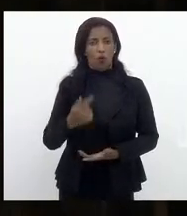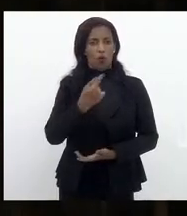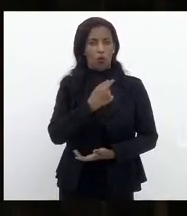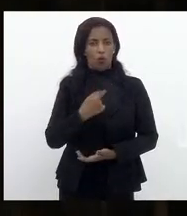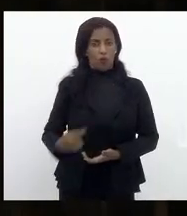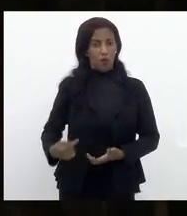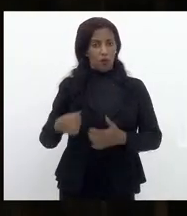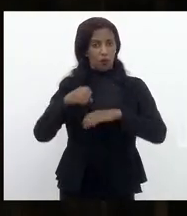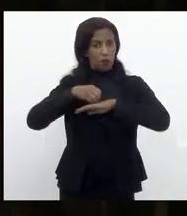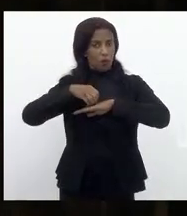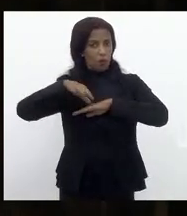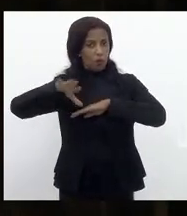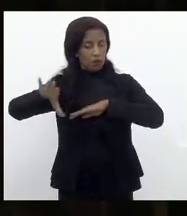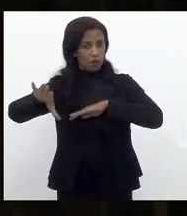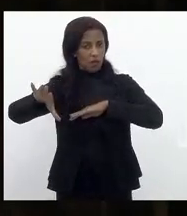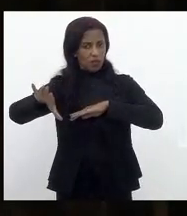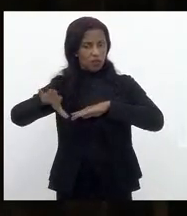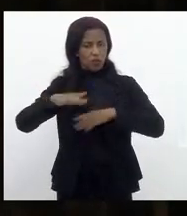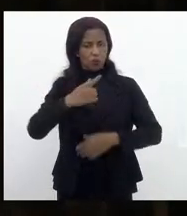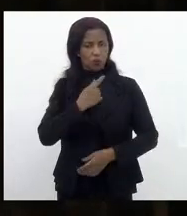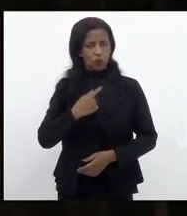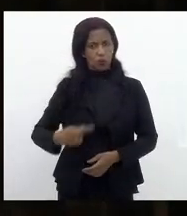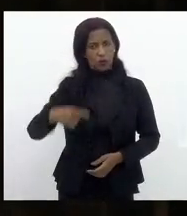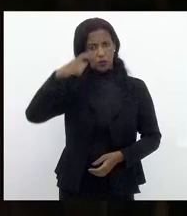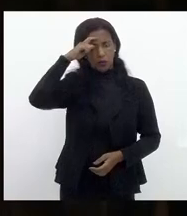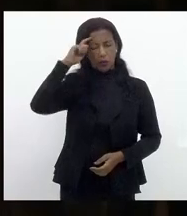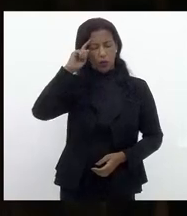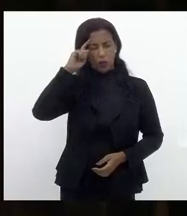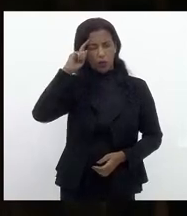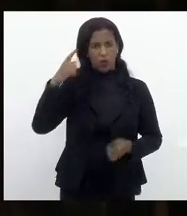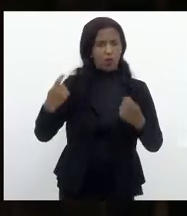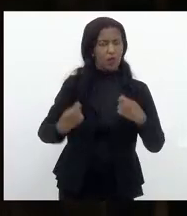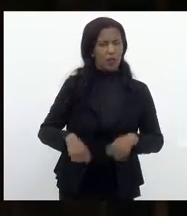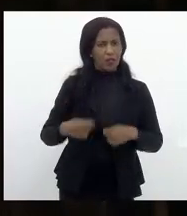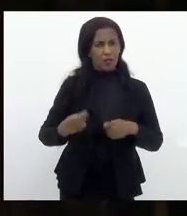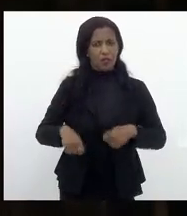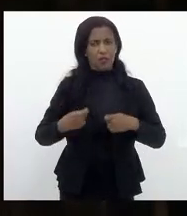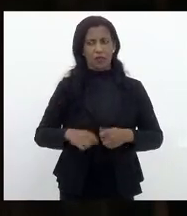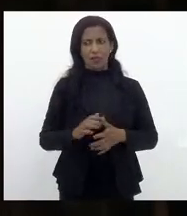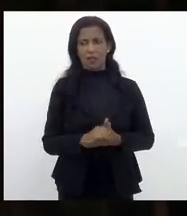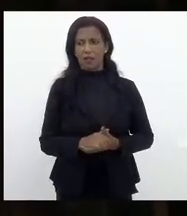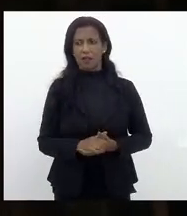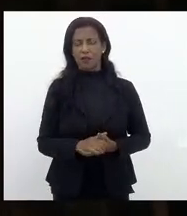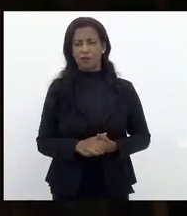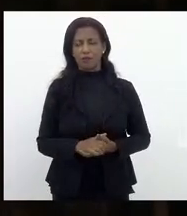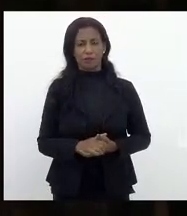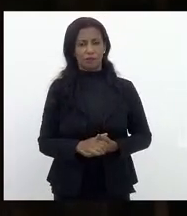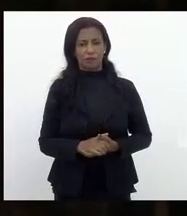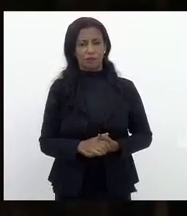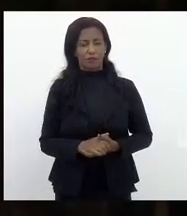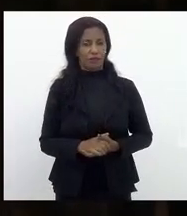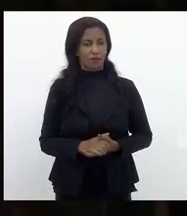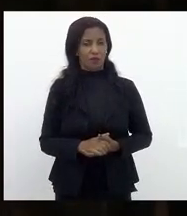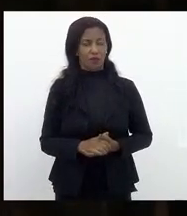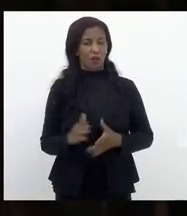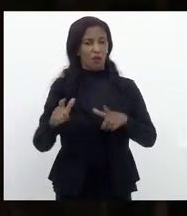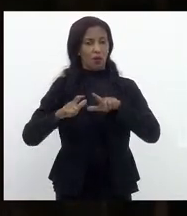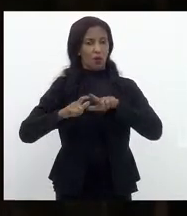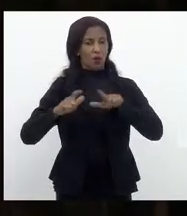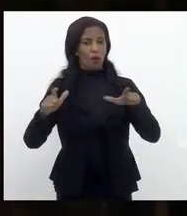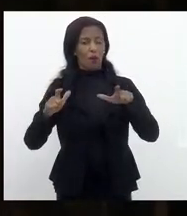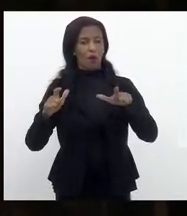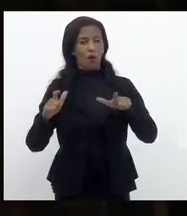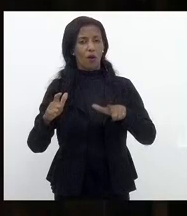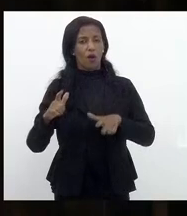manda uma mensagem que é uma mensagem aí necessário aquele que Está ocupando o maior